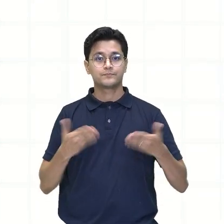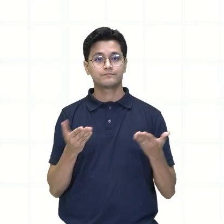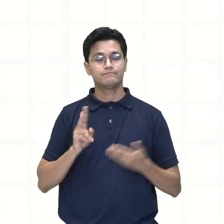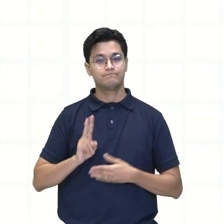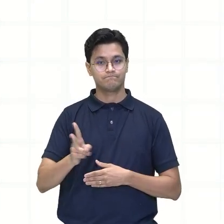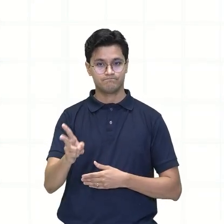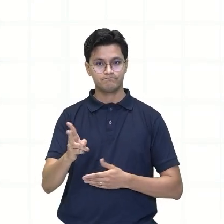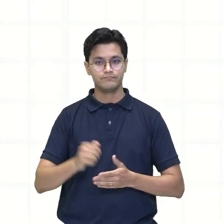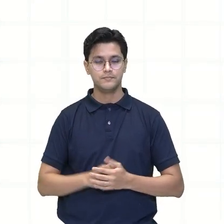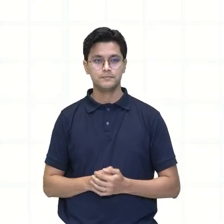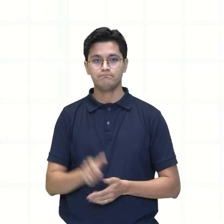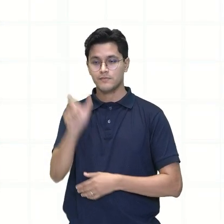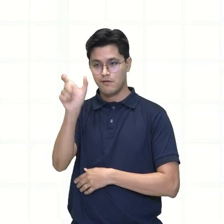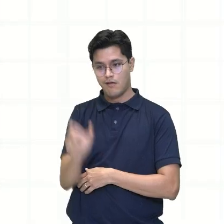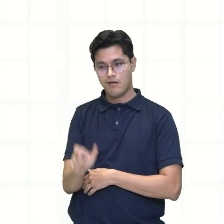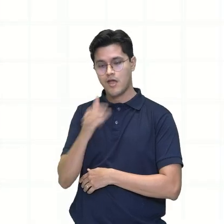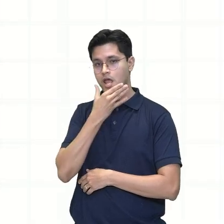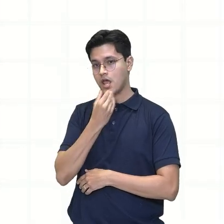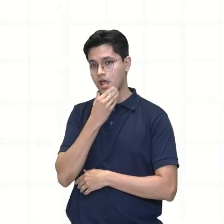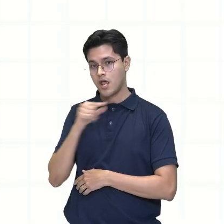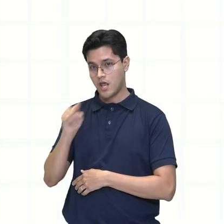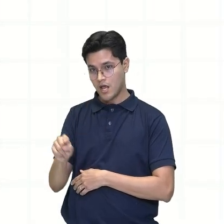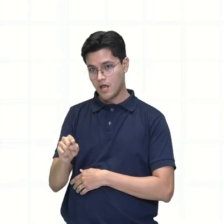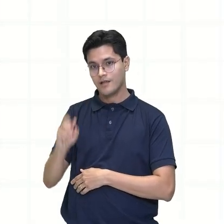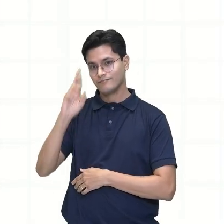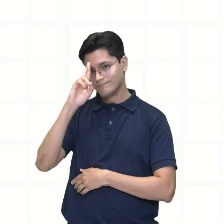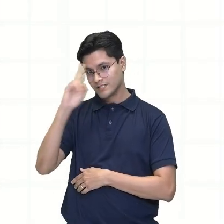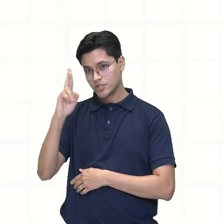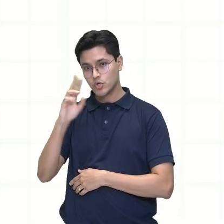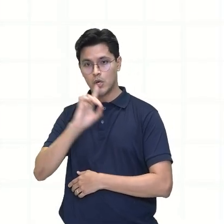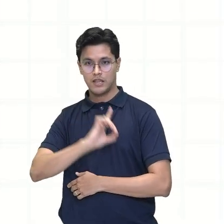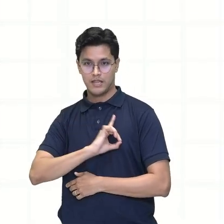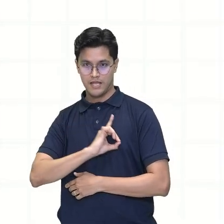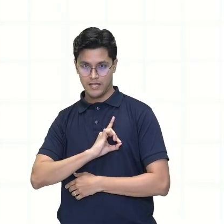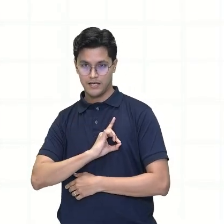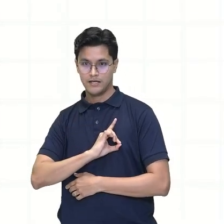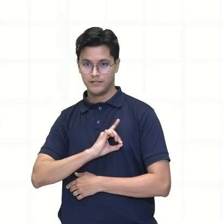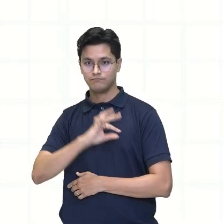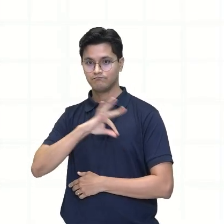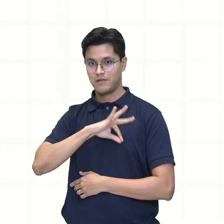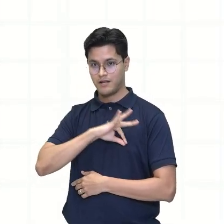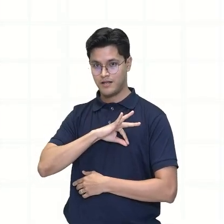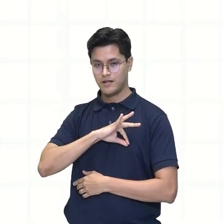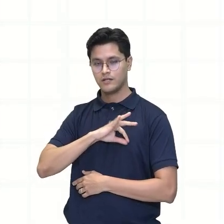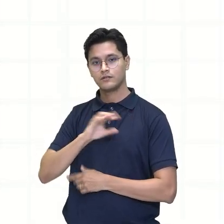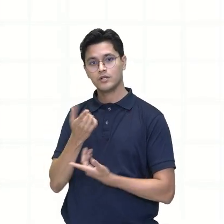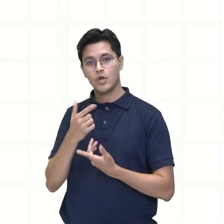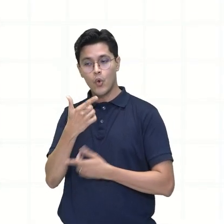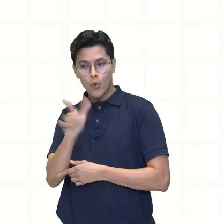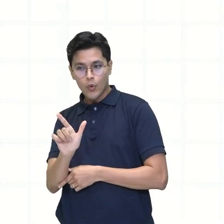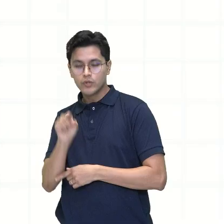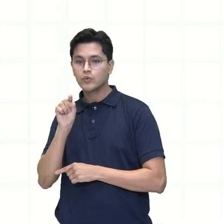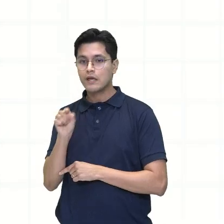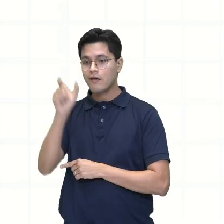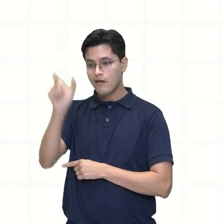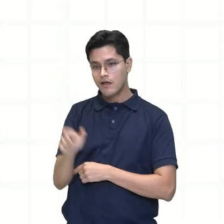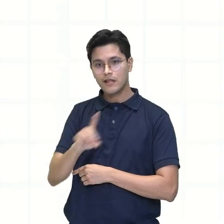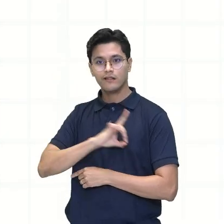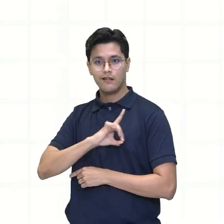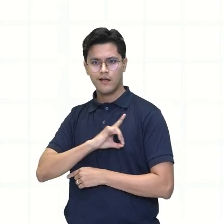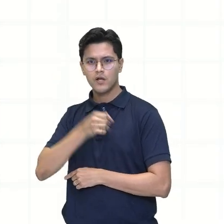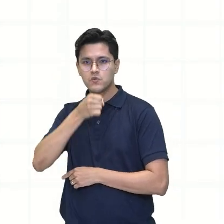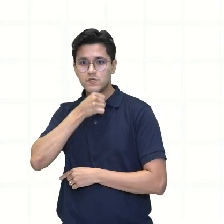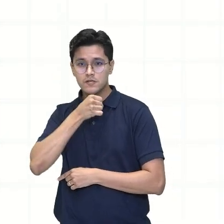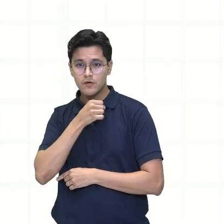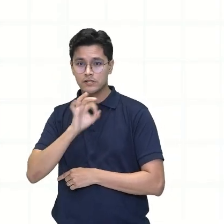continuidade. Ele era um senhor delegado. Ele era delegado senhor. Quando eu digo senhor delegado, o quê?